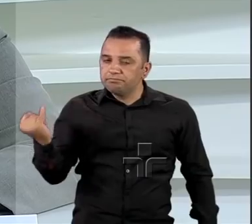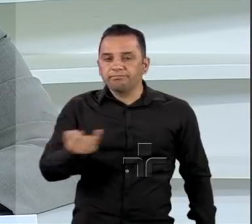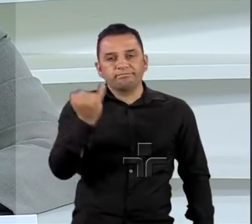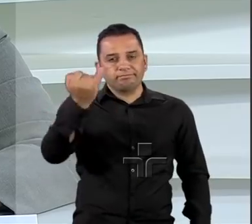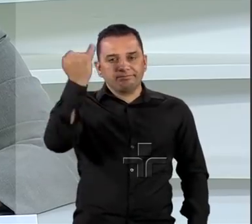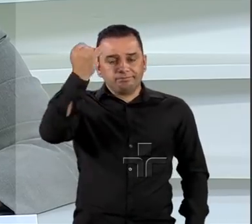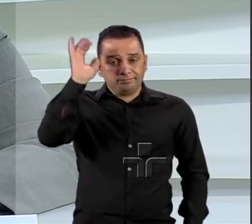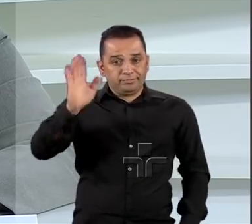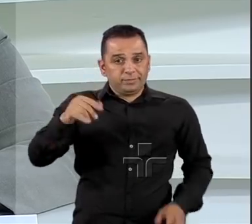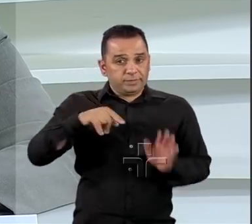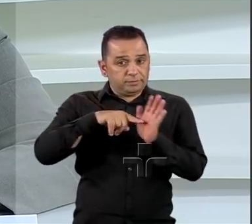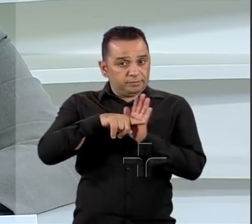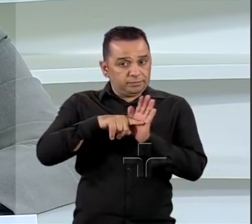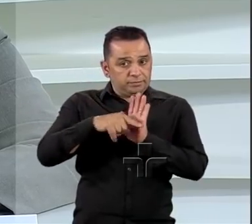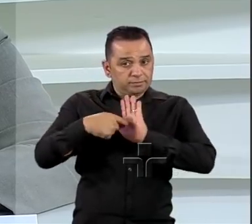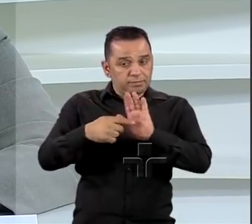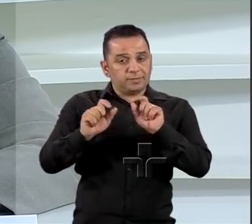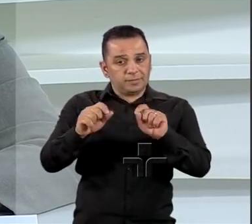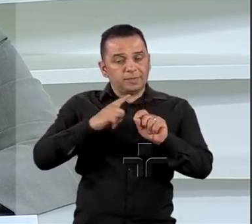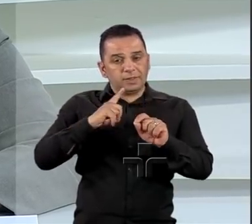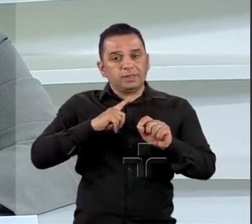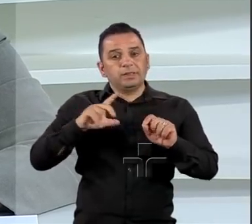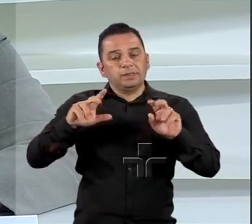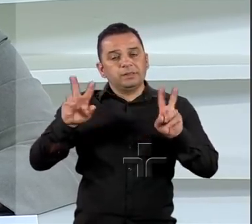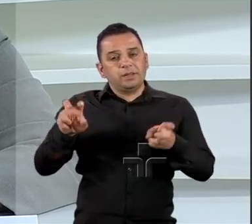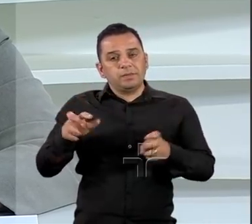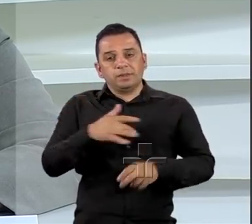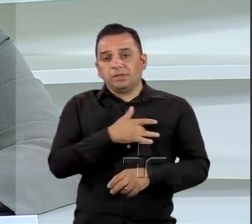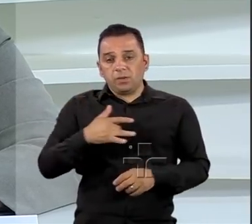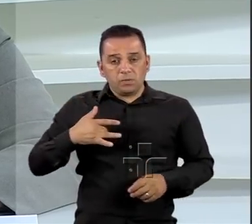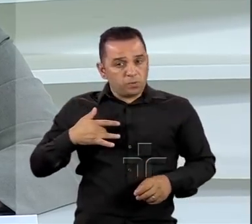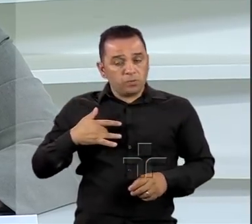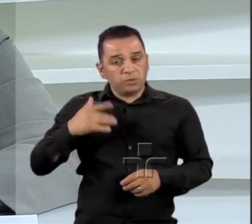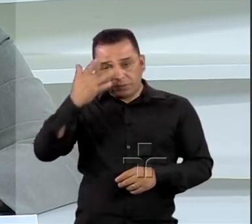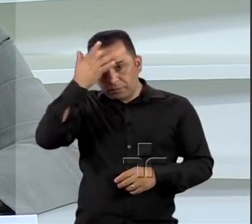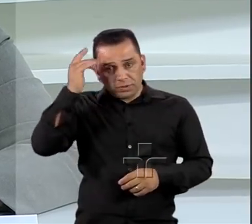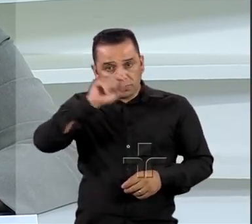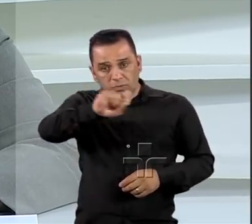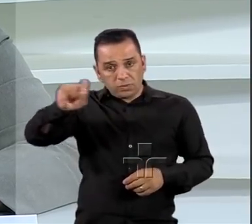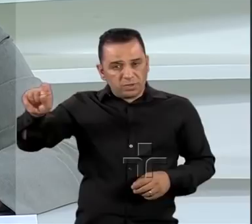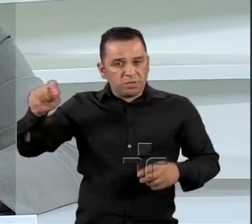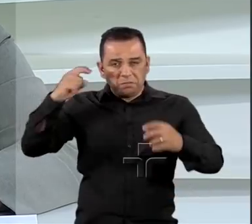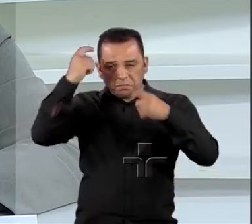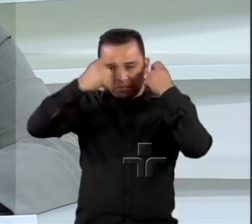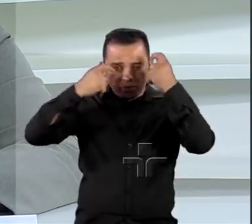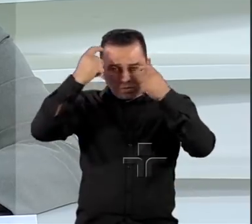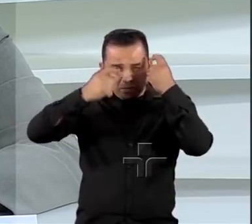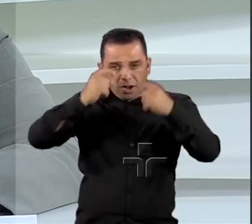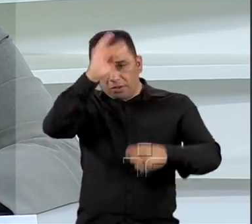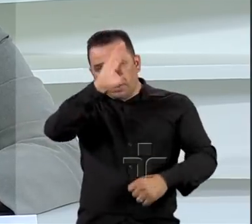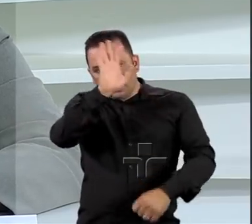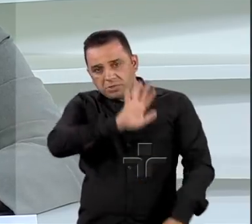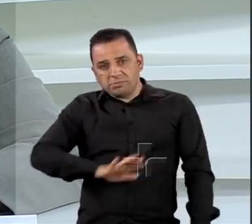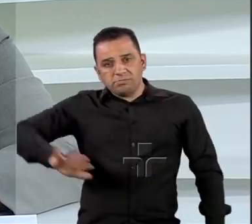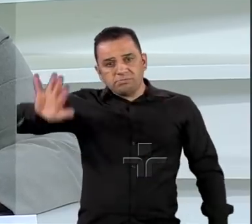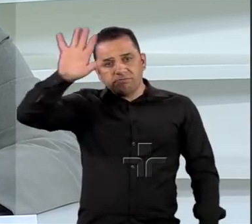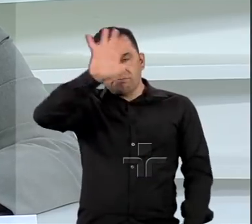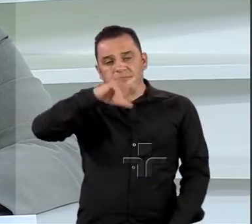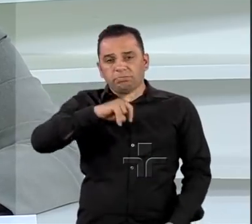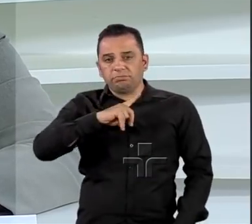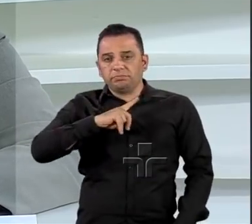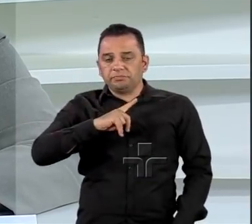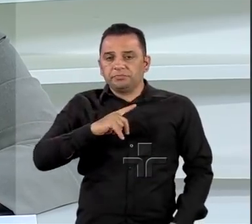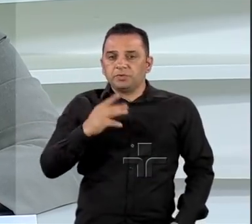As pesquisas já mostraram que saúde é o tema que mais preocupa os eleitores brasileiros. Só para a gente fazer um